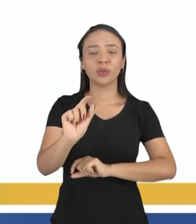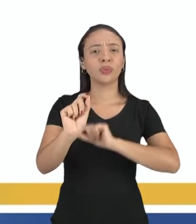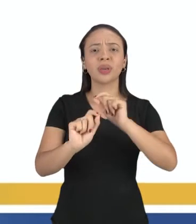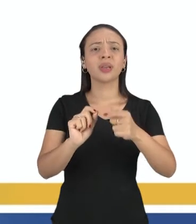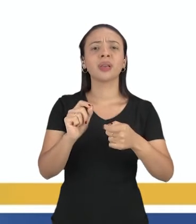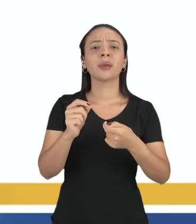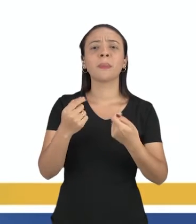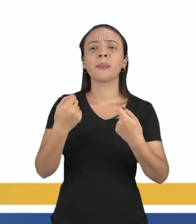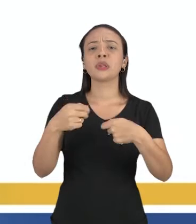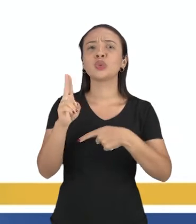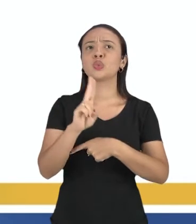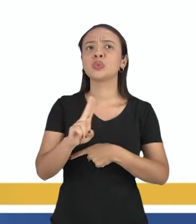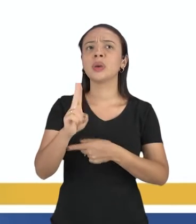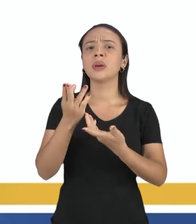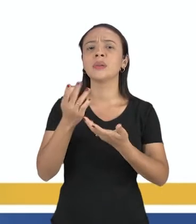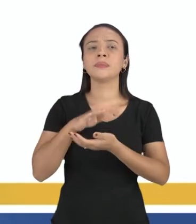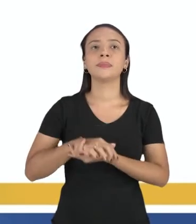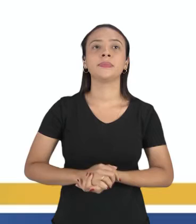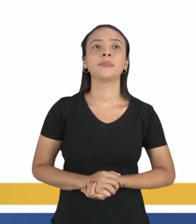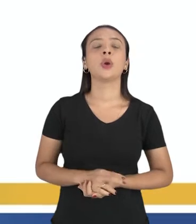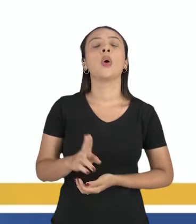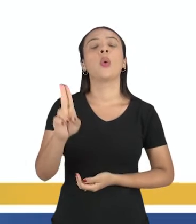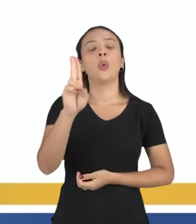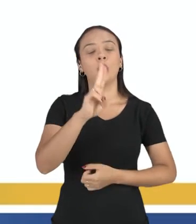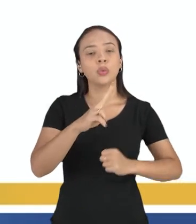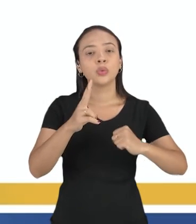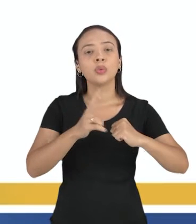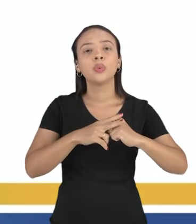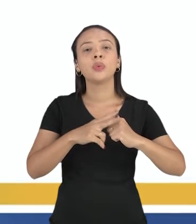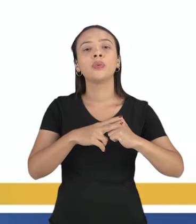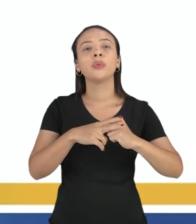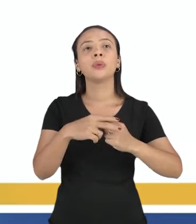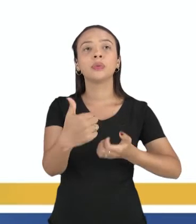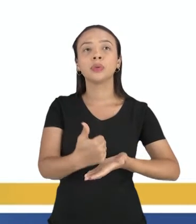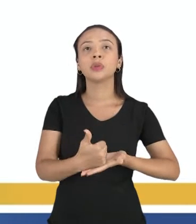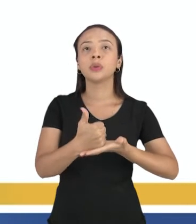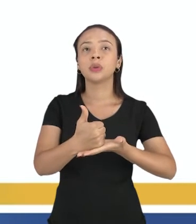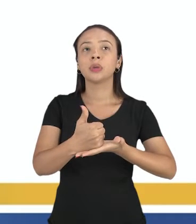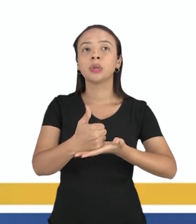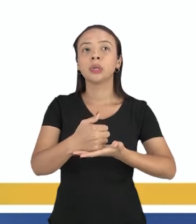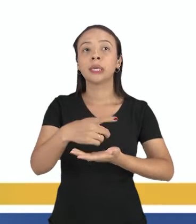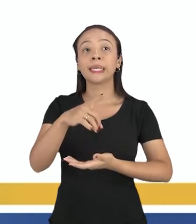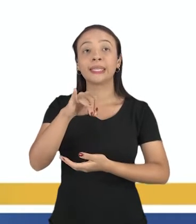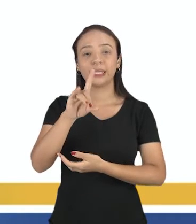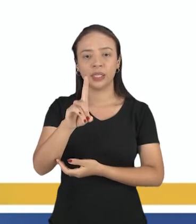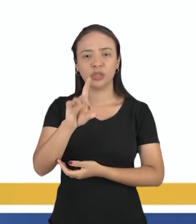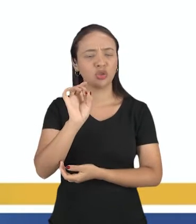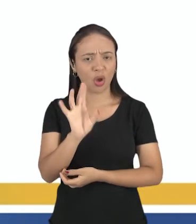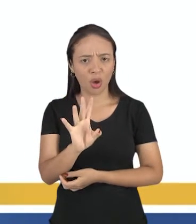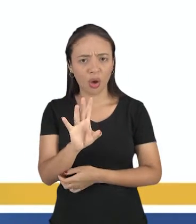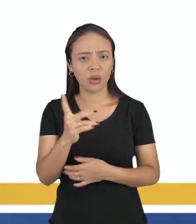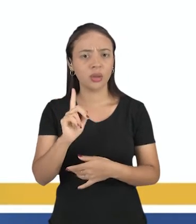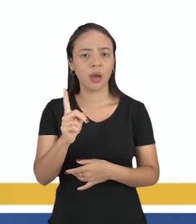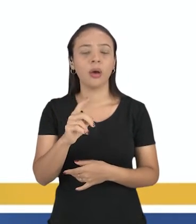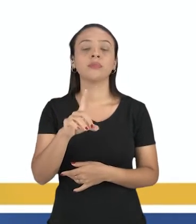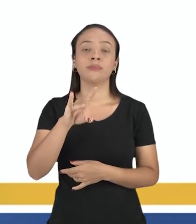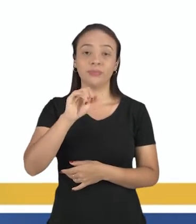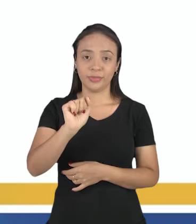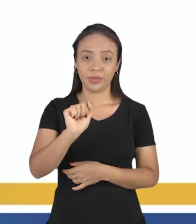usar? Vou usar o auxiliar did, mas não apenas o auxiliar did. Did com